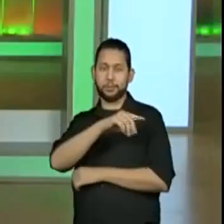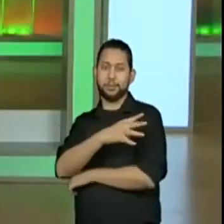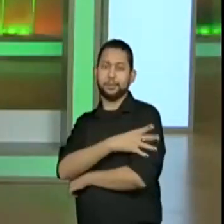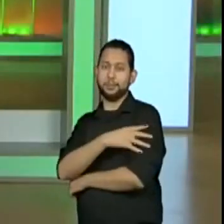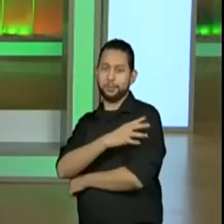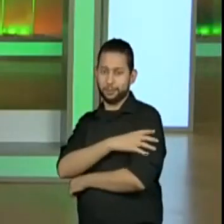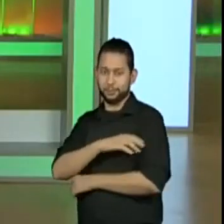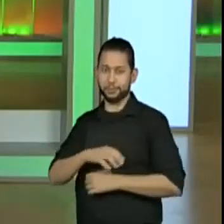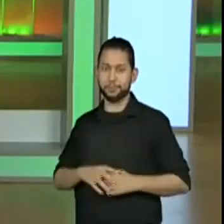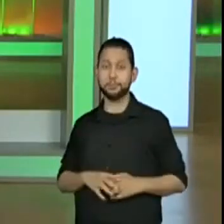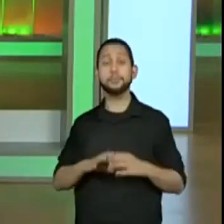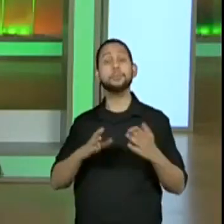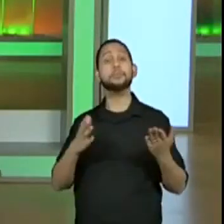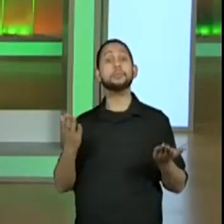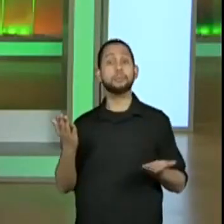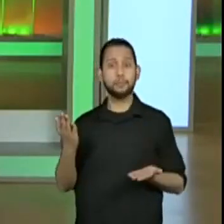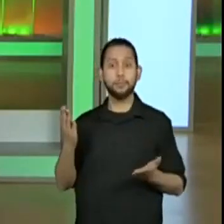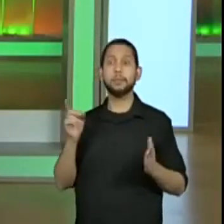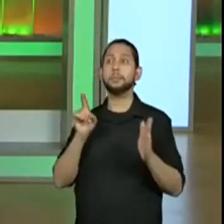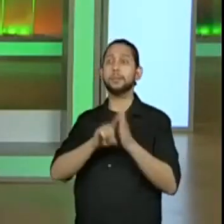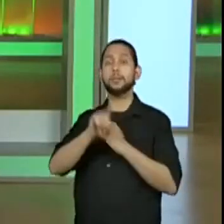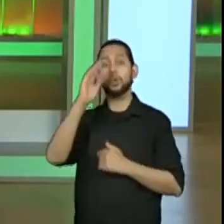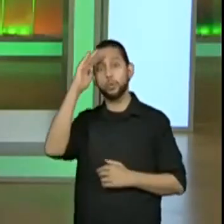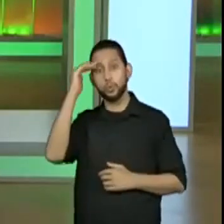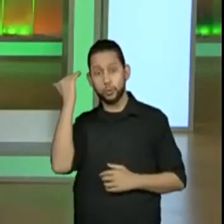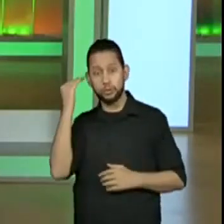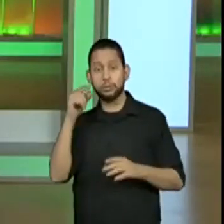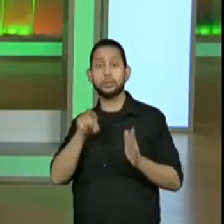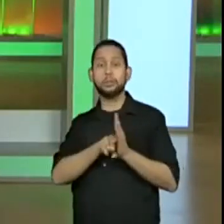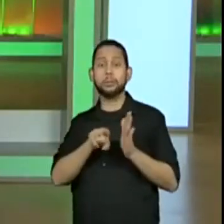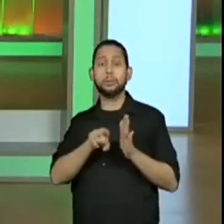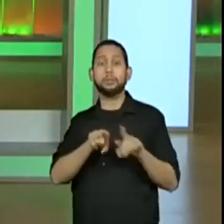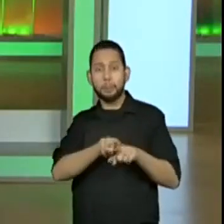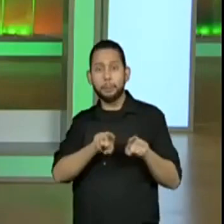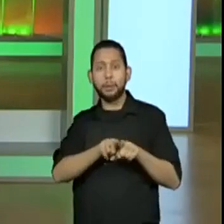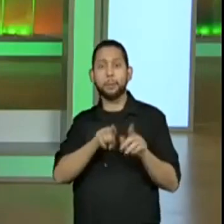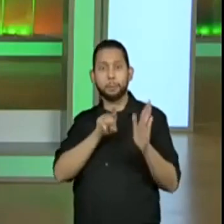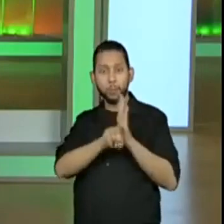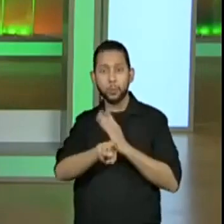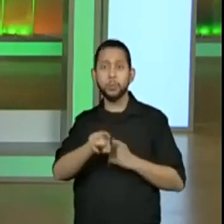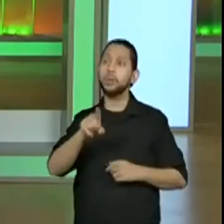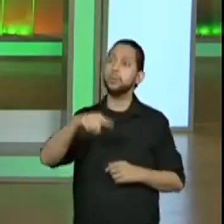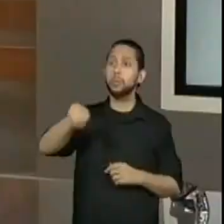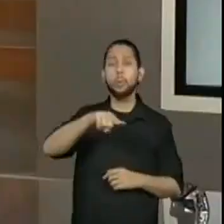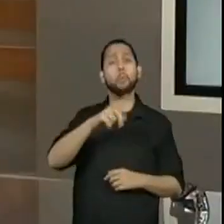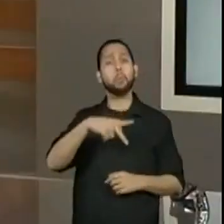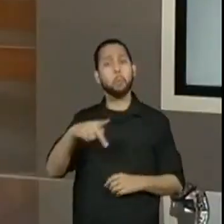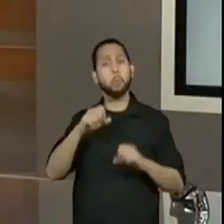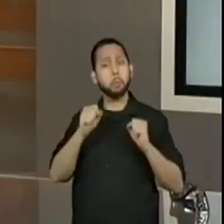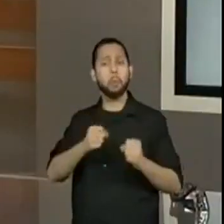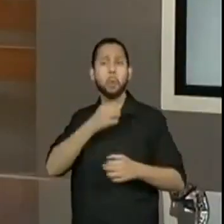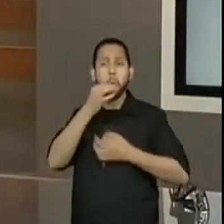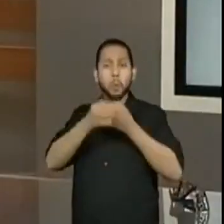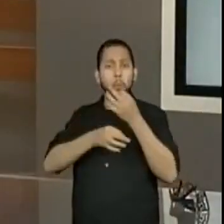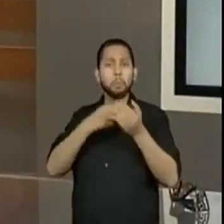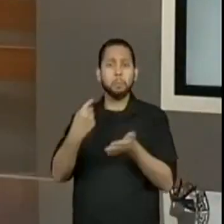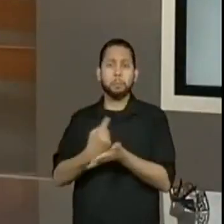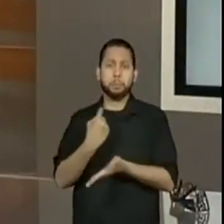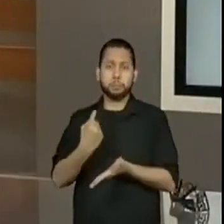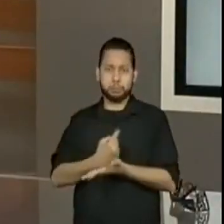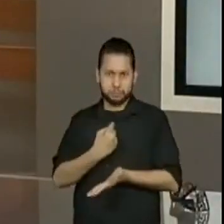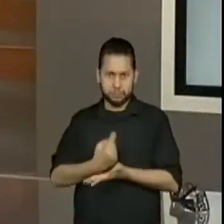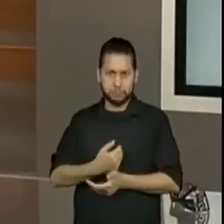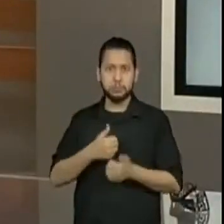quarto ano, para a professora Regiane, e vocês, professores, contribuam com as opiniões, né, dos alunos aí no nosso